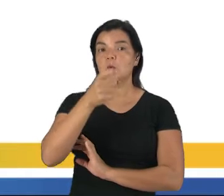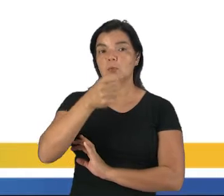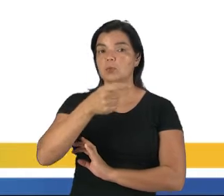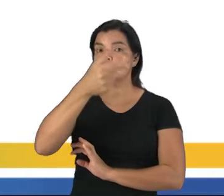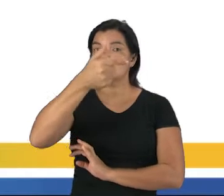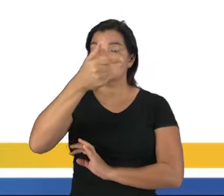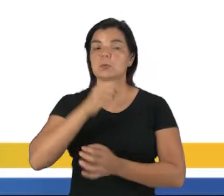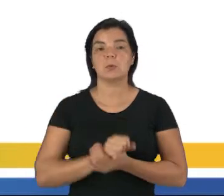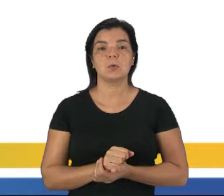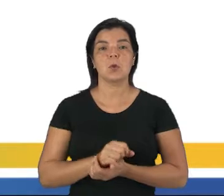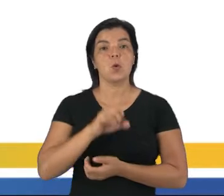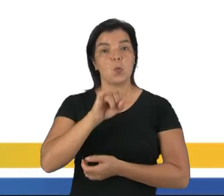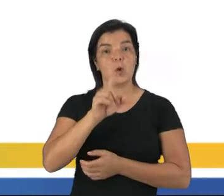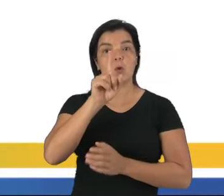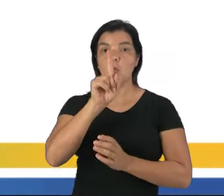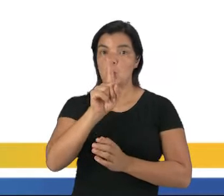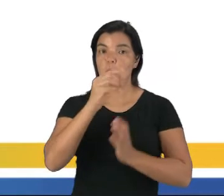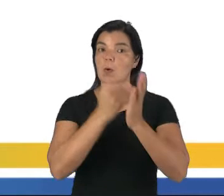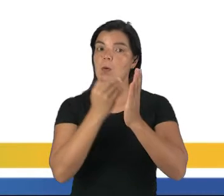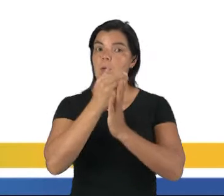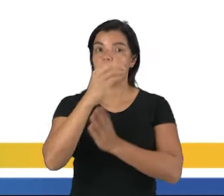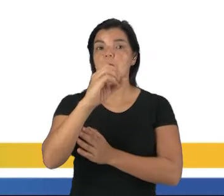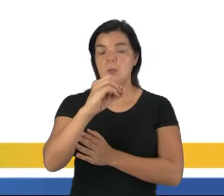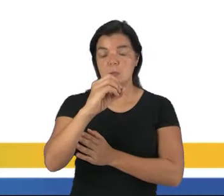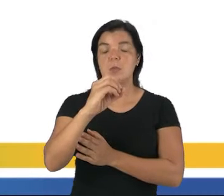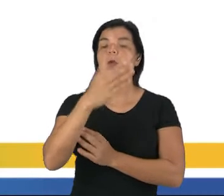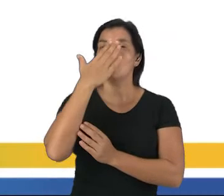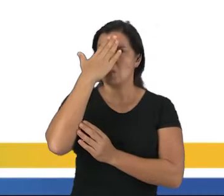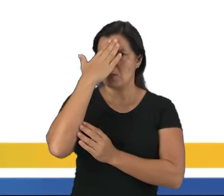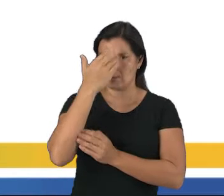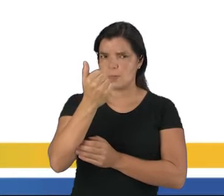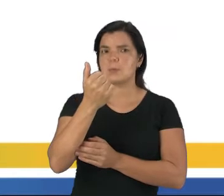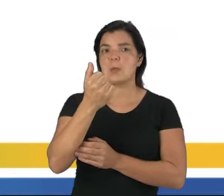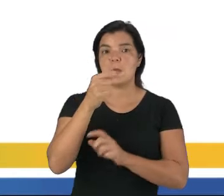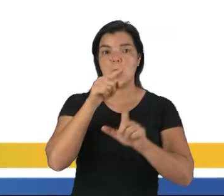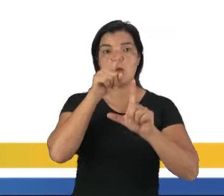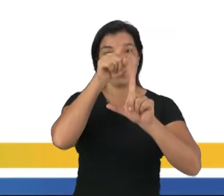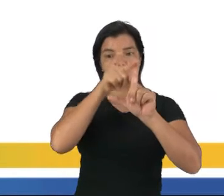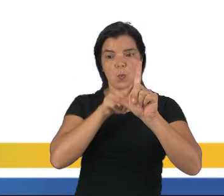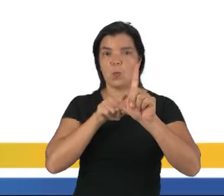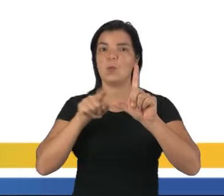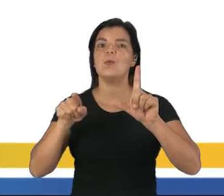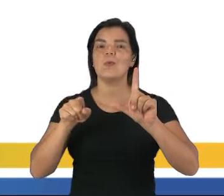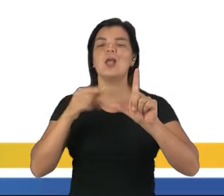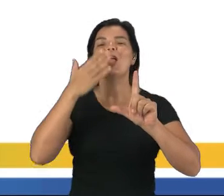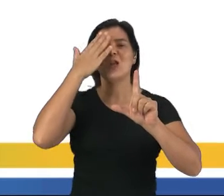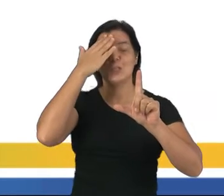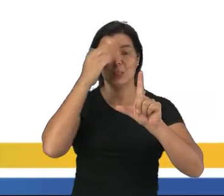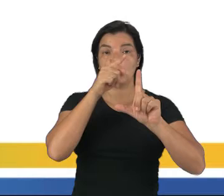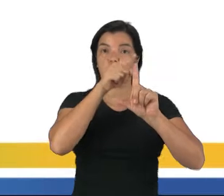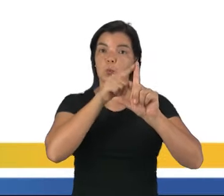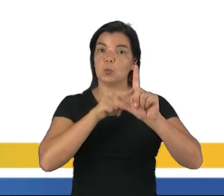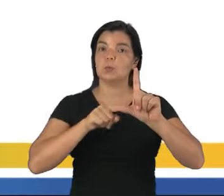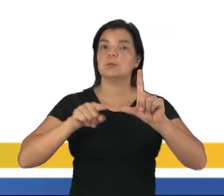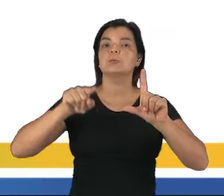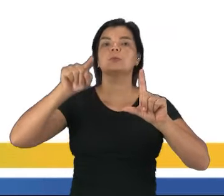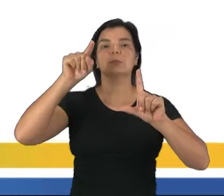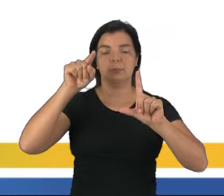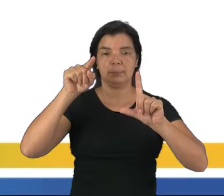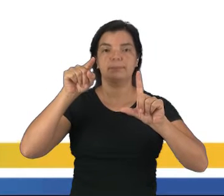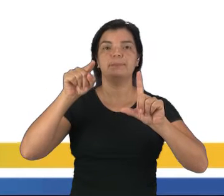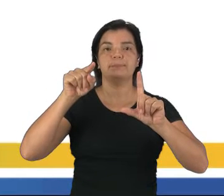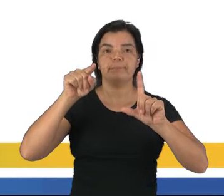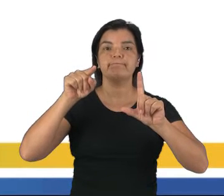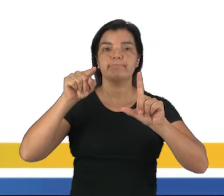quadrado. Como 1 é maior do que zero, então eu sei que quando eu fizer o gráfico dessa função, a concavidade da parábola vai estar voltada